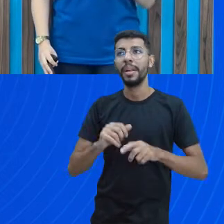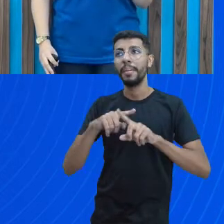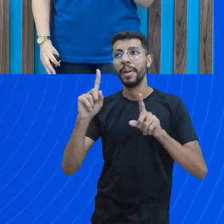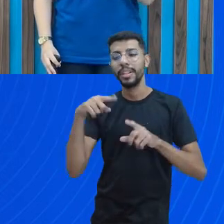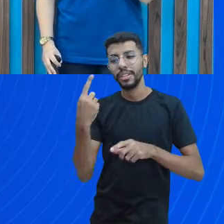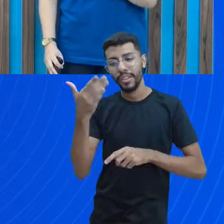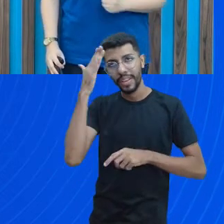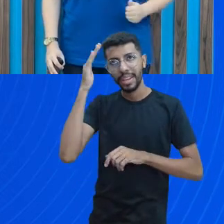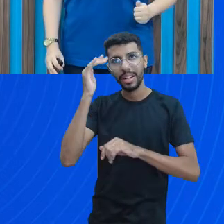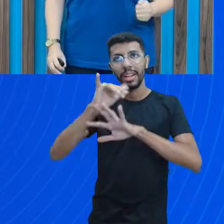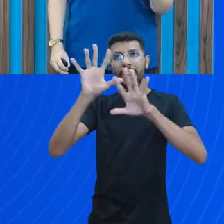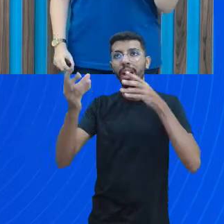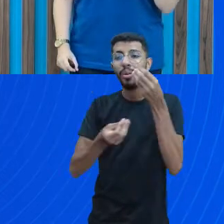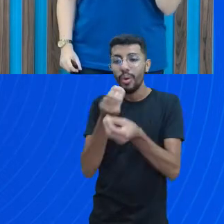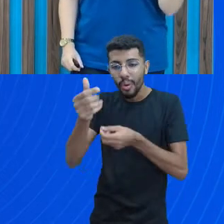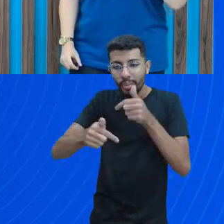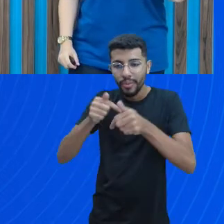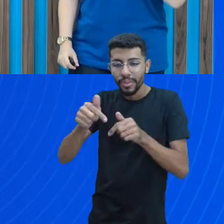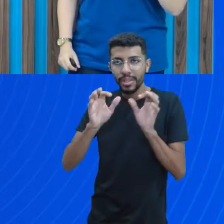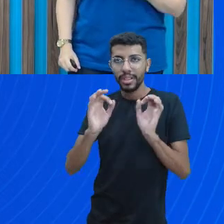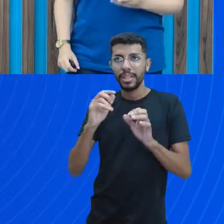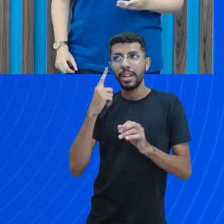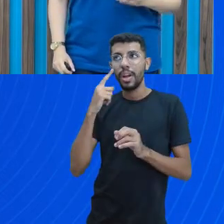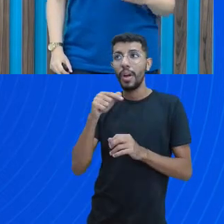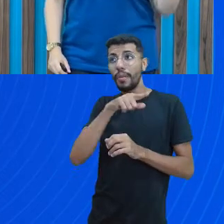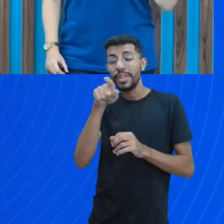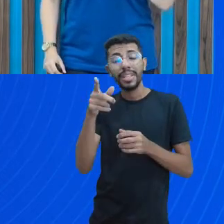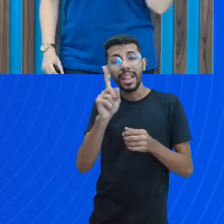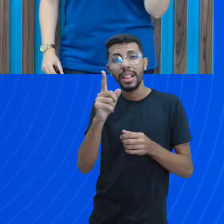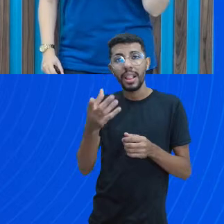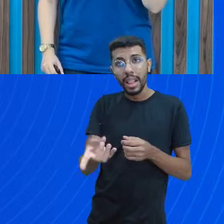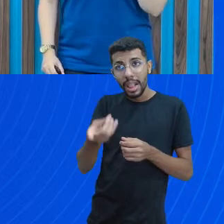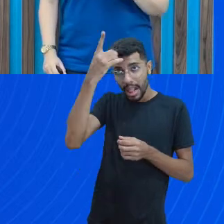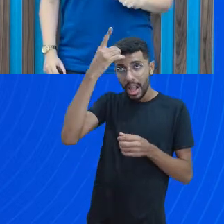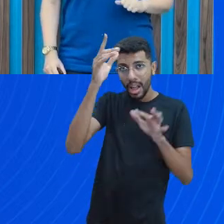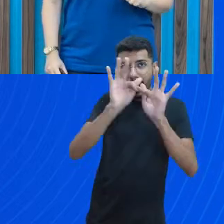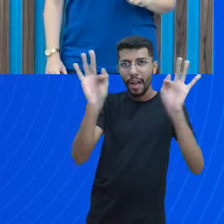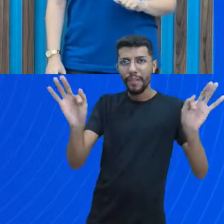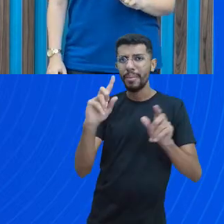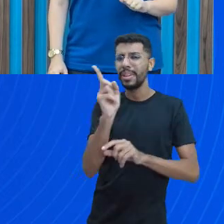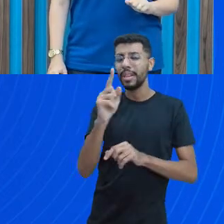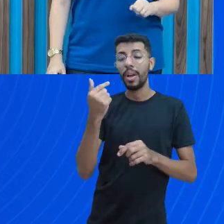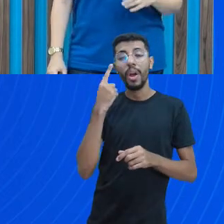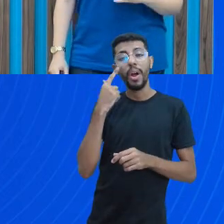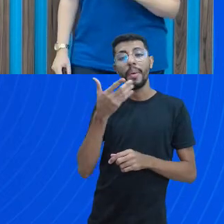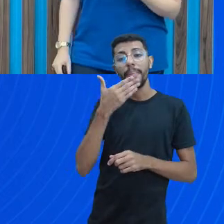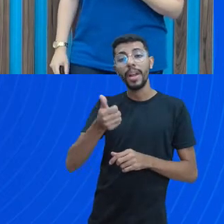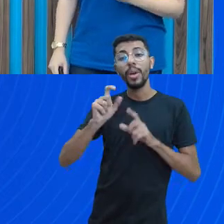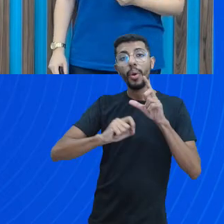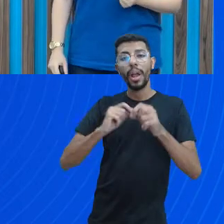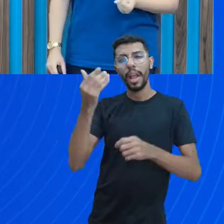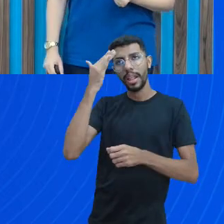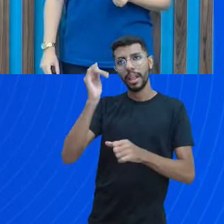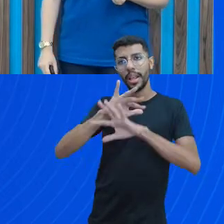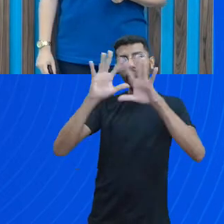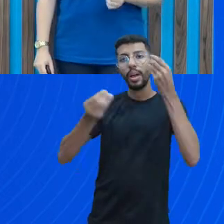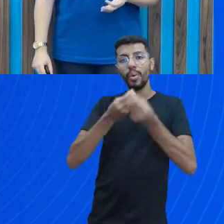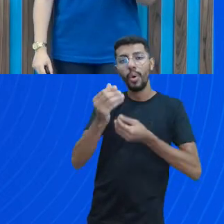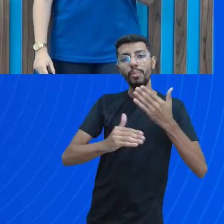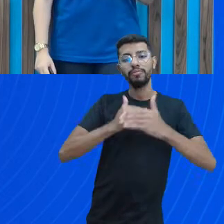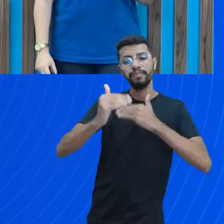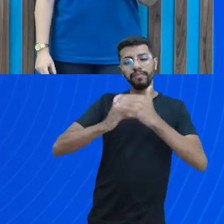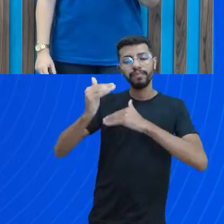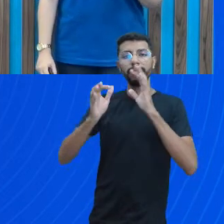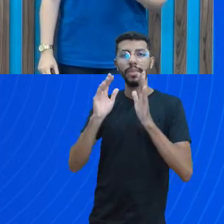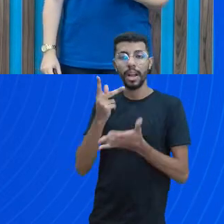Ao invés, sempre digo isso, ao invés de você decorar a fórmula, entende como o processo funciona. O que ele está querendo dizer aqui? Ele